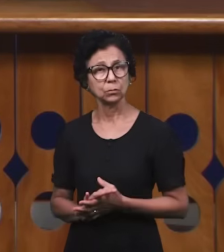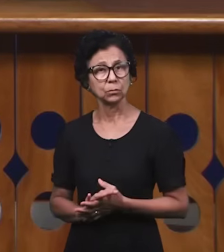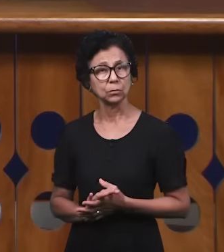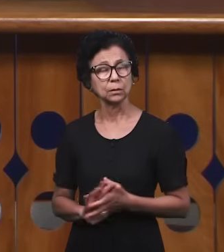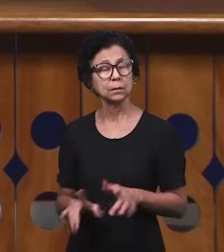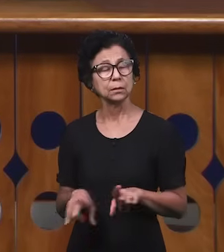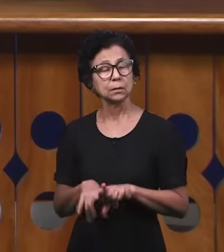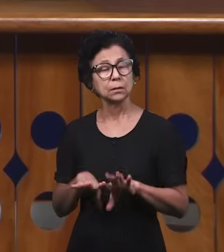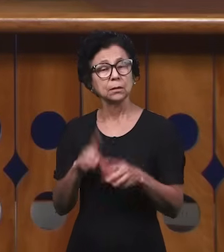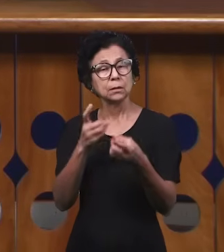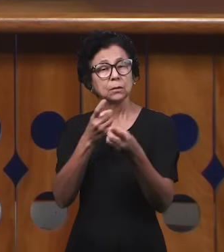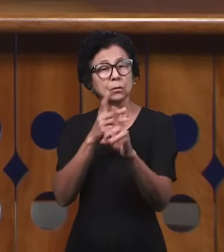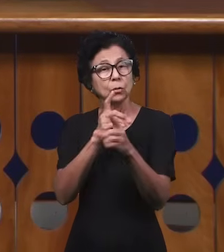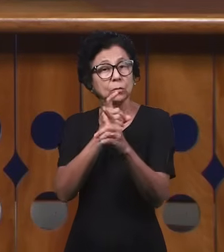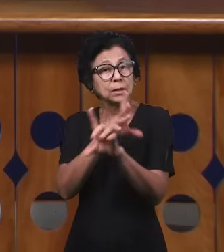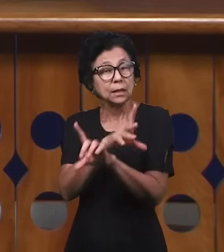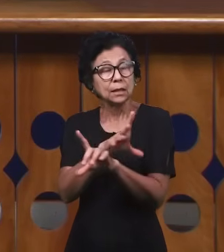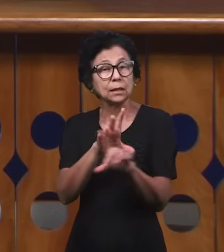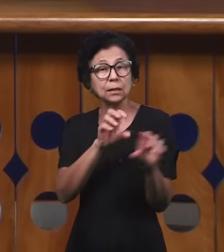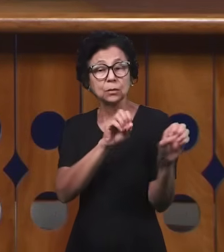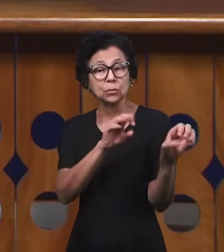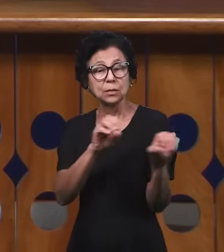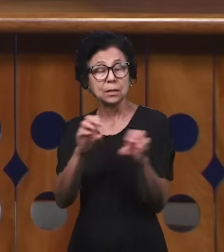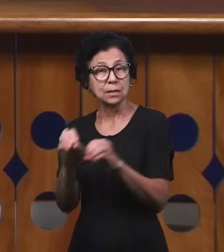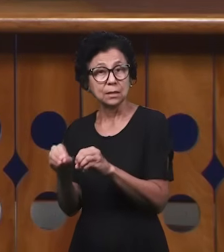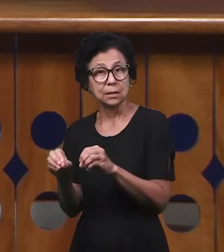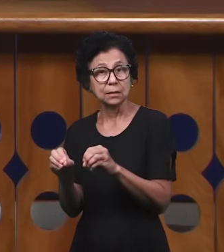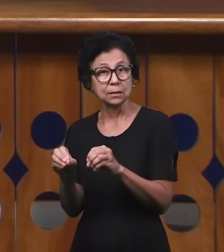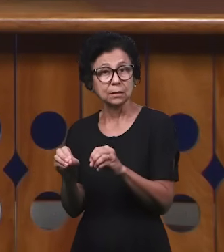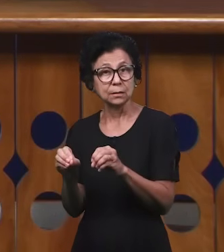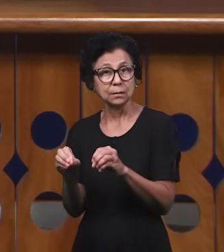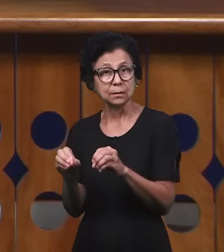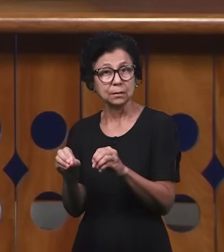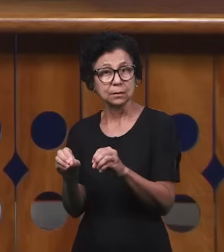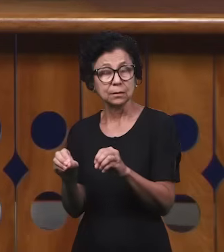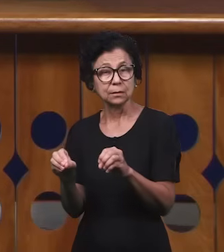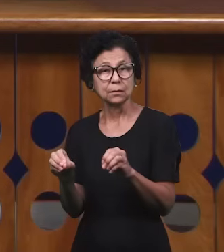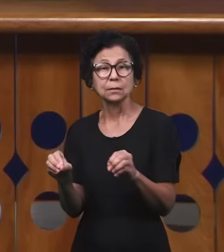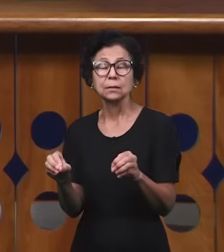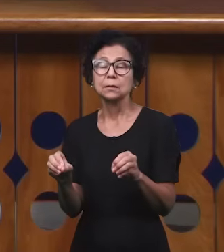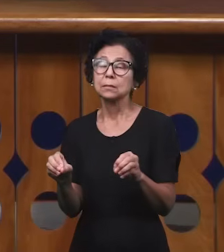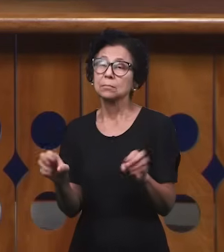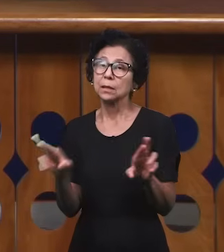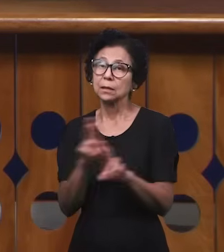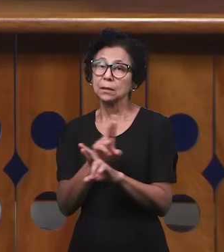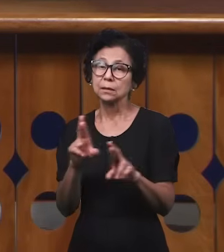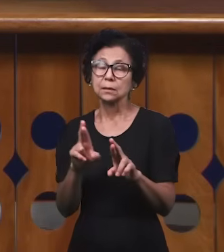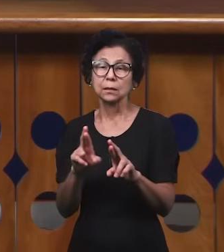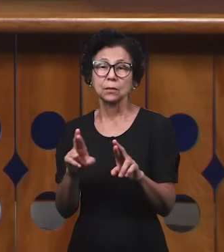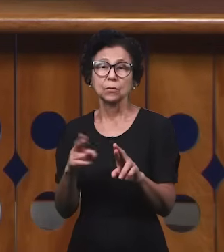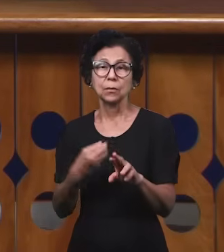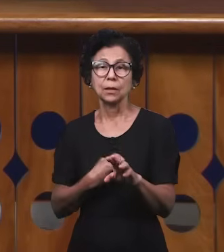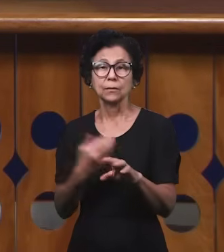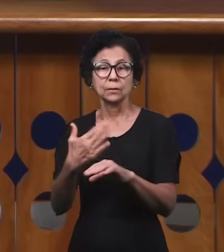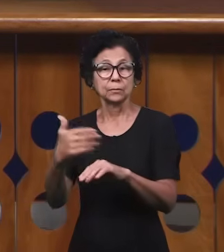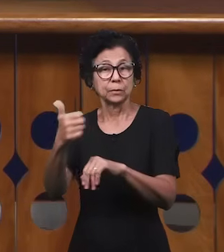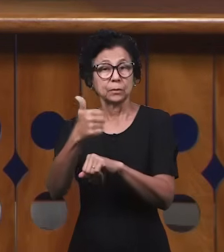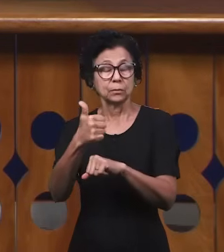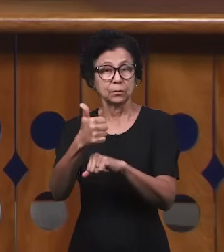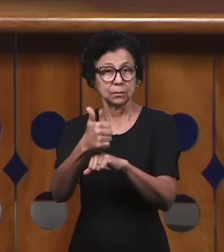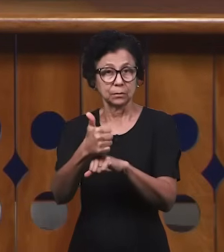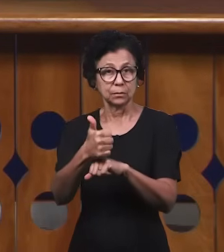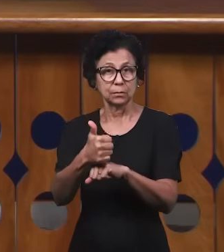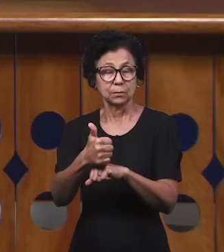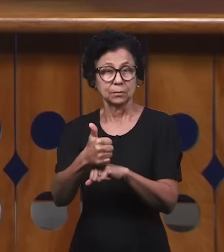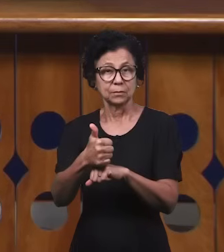ensina para vivermos profissionalmente? Eu sempre falo que o convívio na